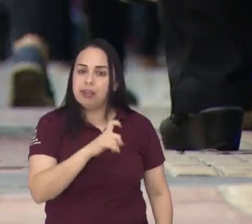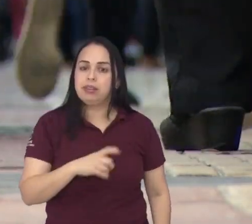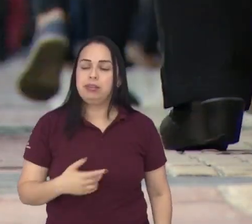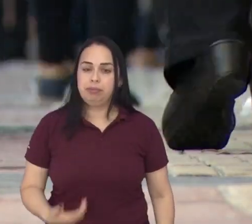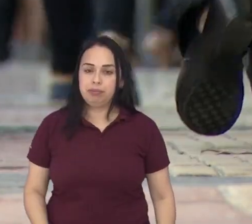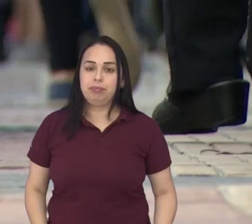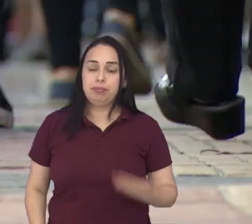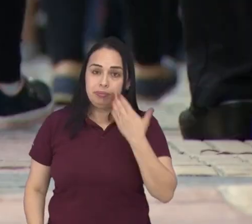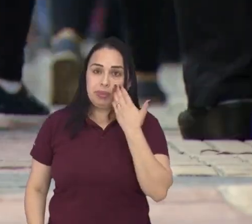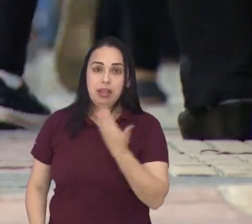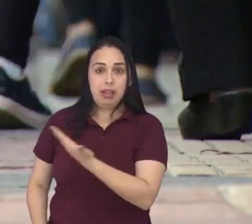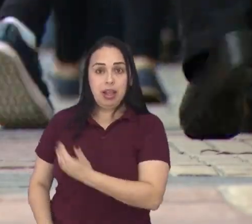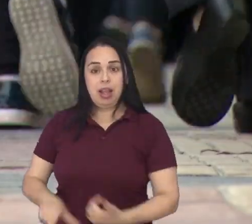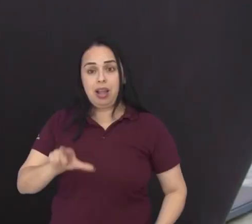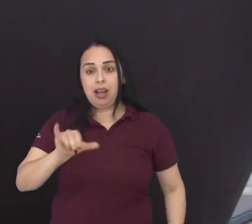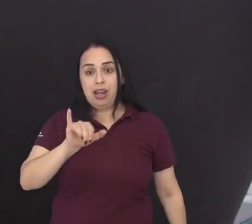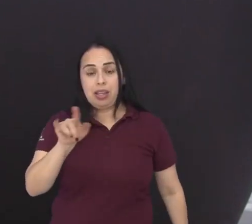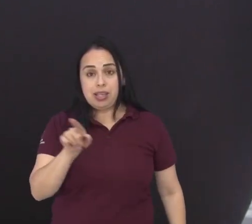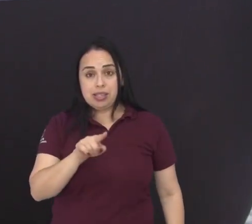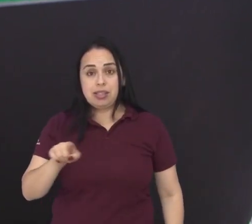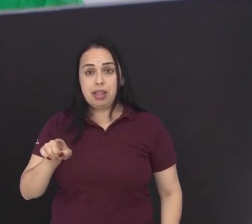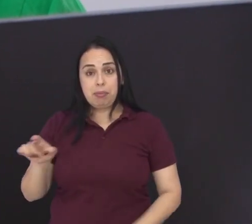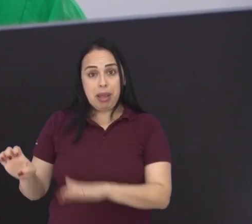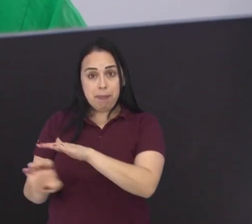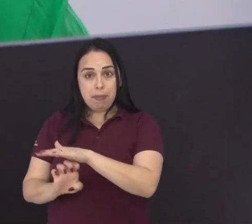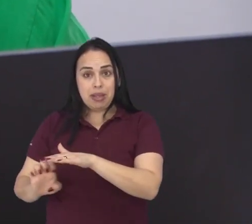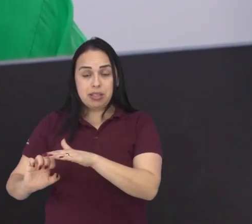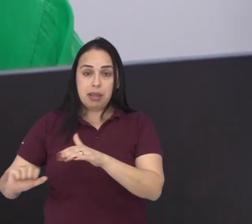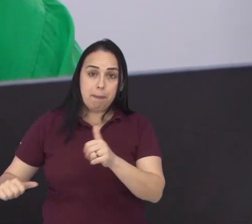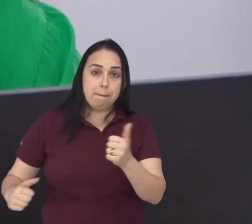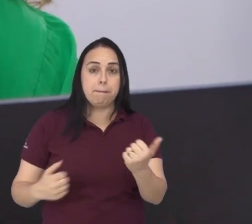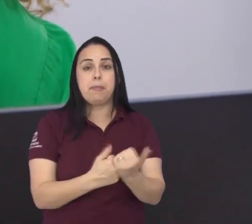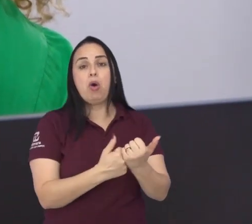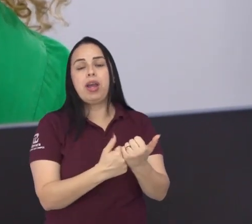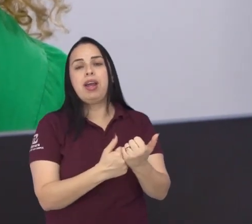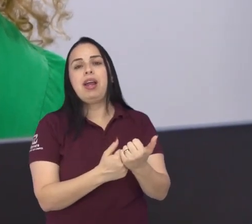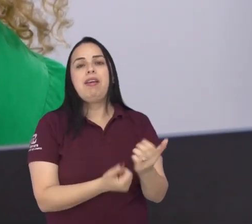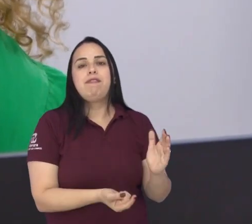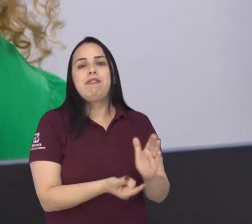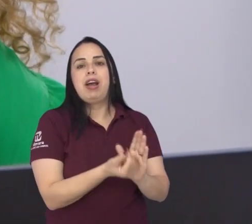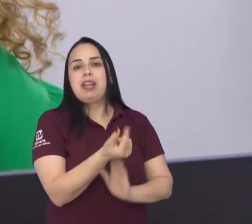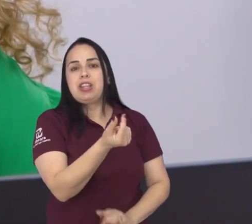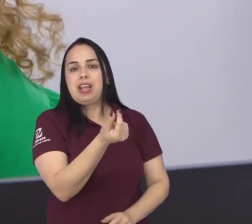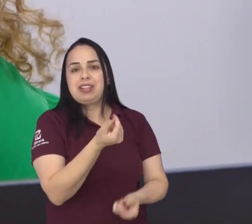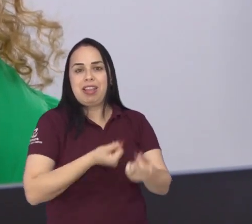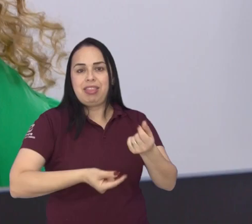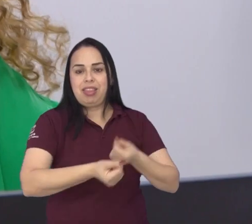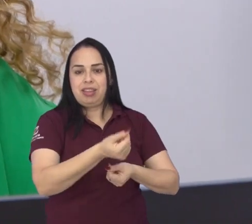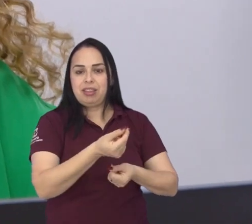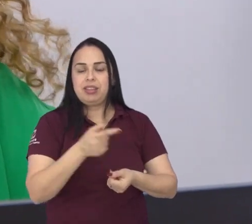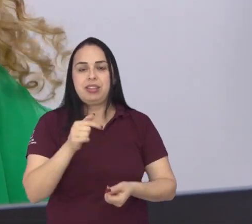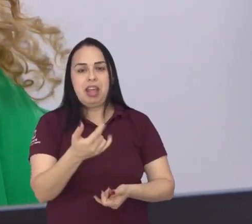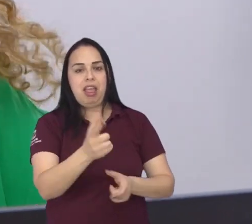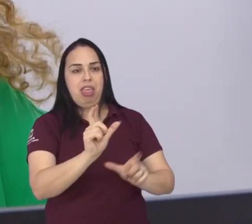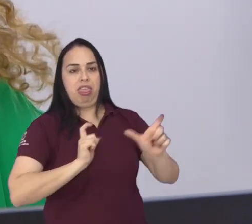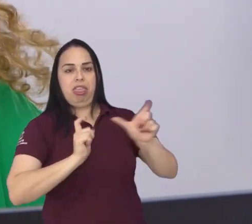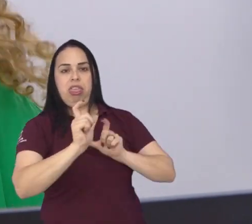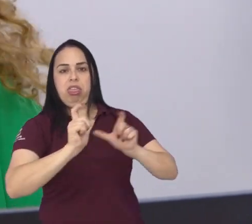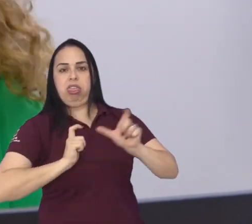fica ainda mais difícil. Liz tem uma empresa que oferece suporte na área financeira e sempre